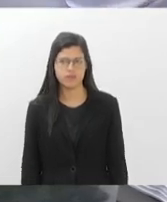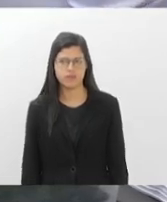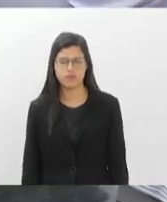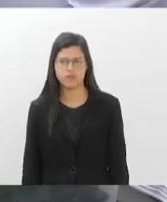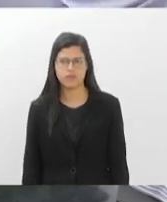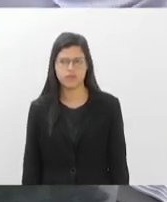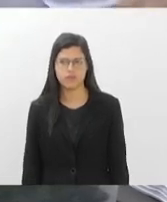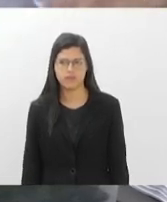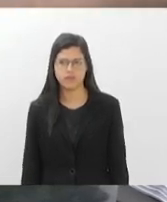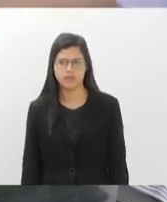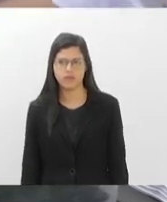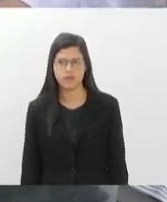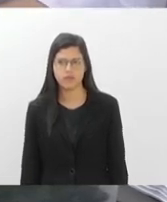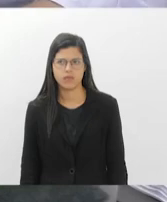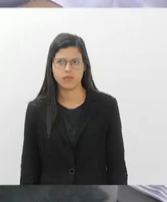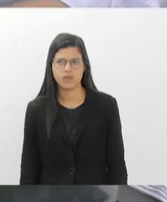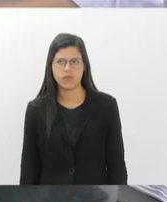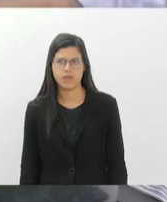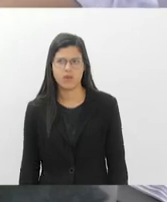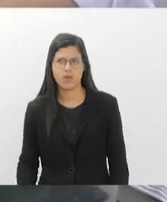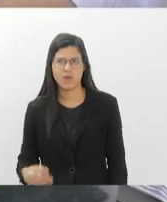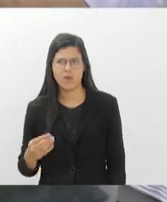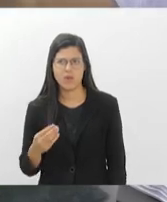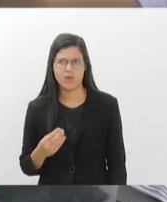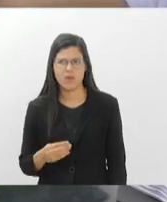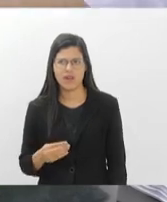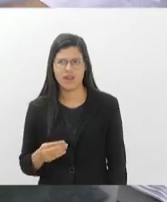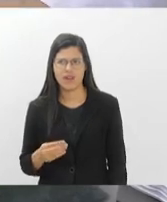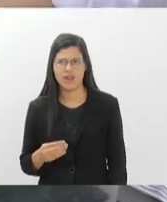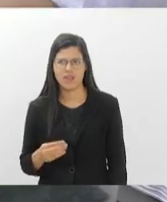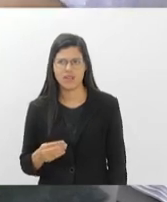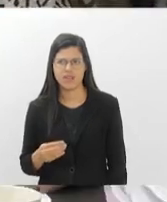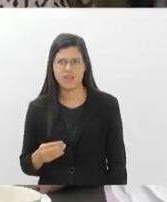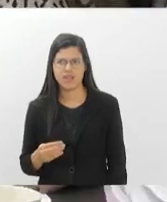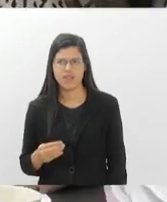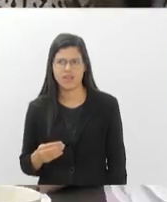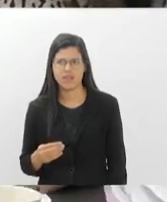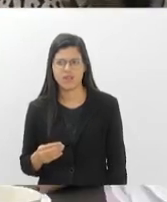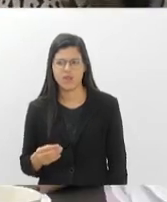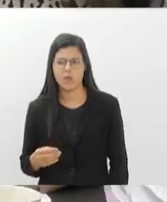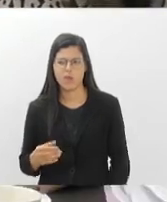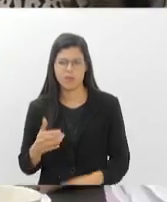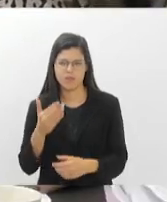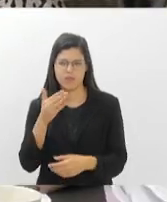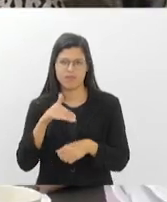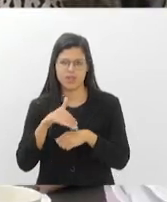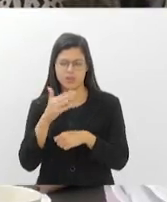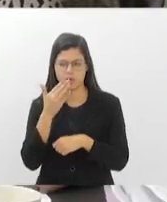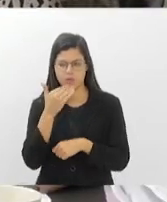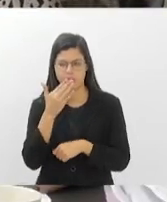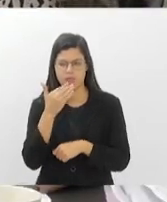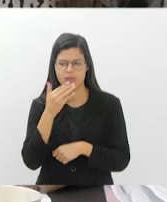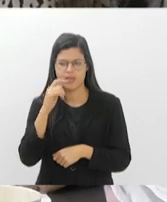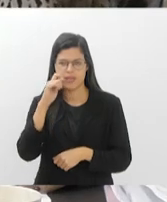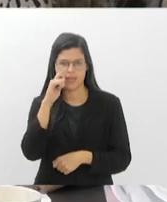um reforço aqui na alimentação. Aqui, tá? Perfeito. Um pouquinho mais, complemento o pão de queijo. Isso.